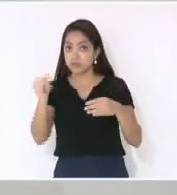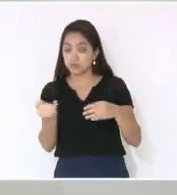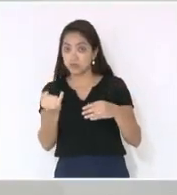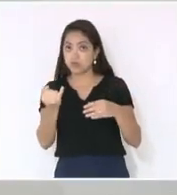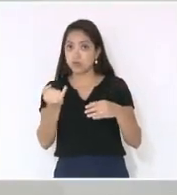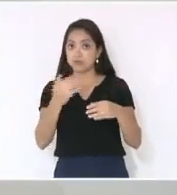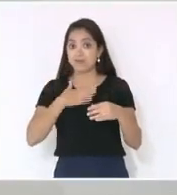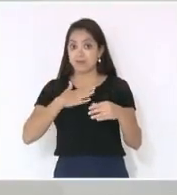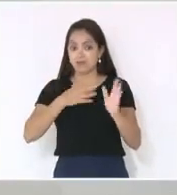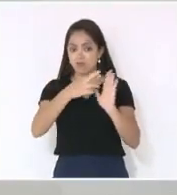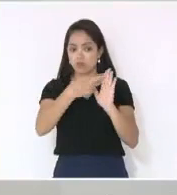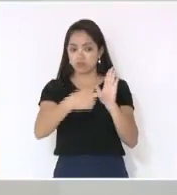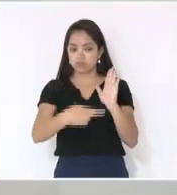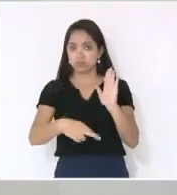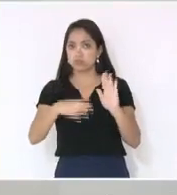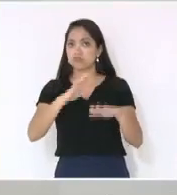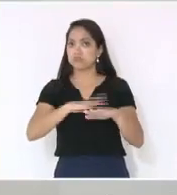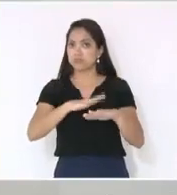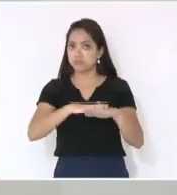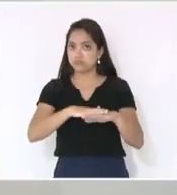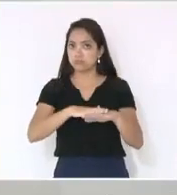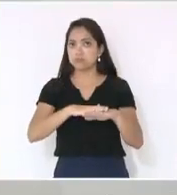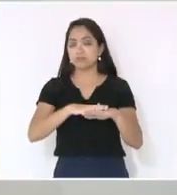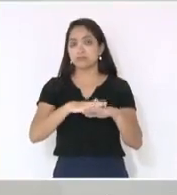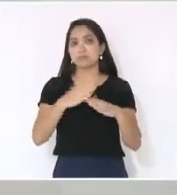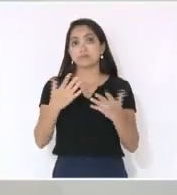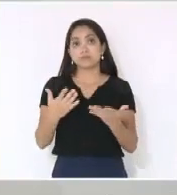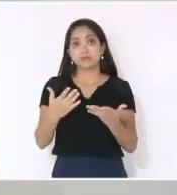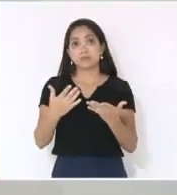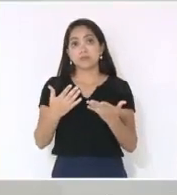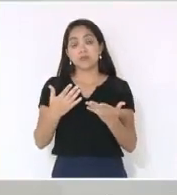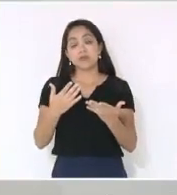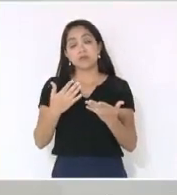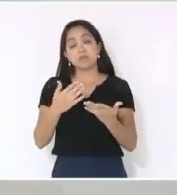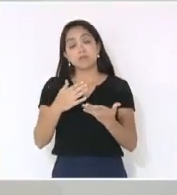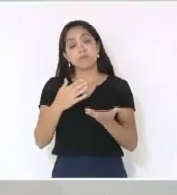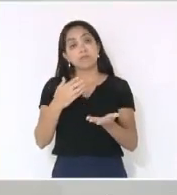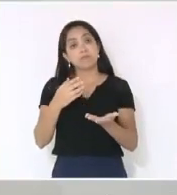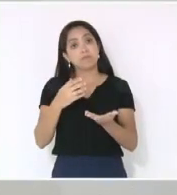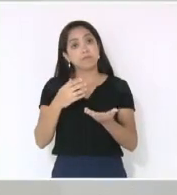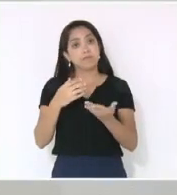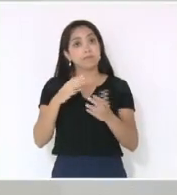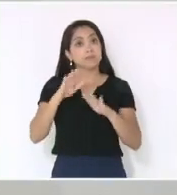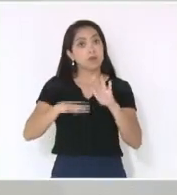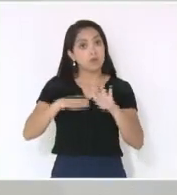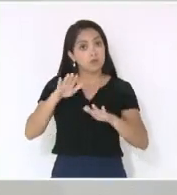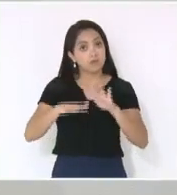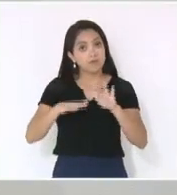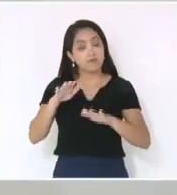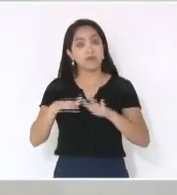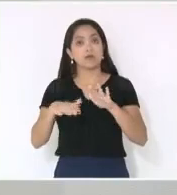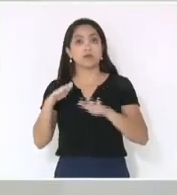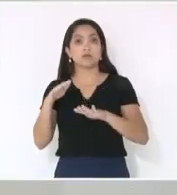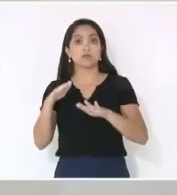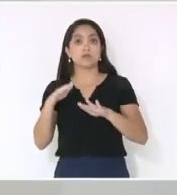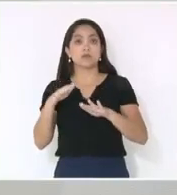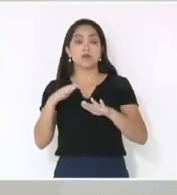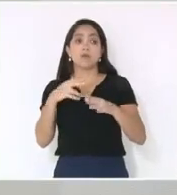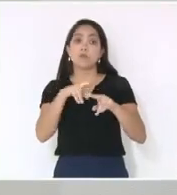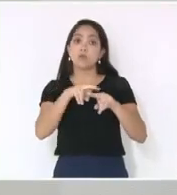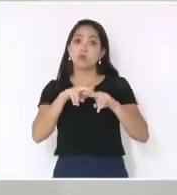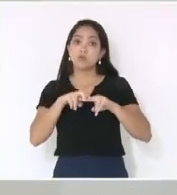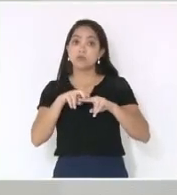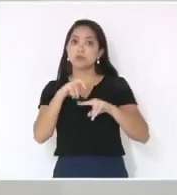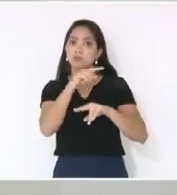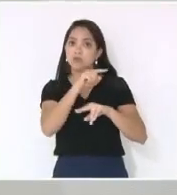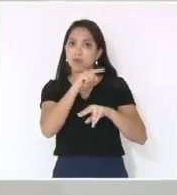era o relator do projeto. Talvez aí resida o grande motivo que o prefeito de Joinville se posicionou contra o projeto, porque ele